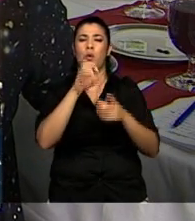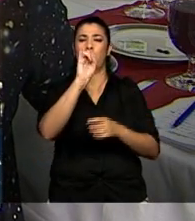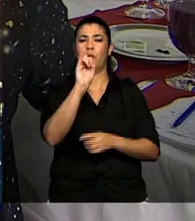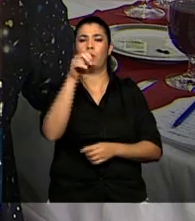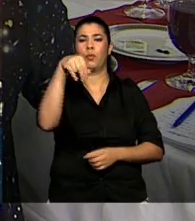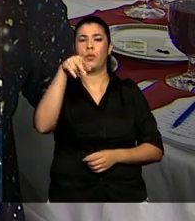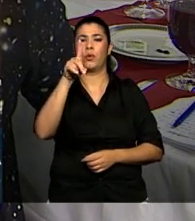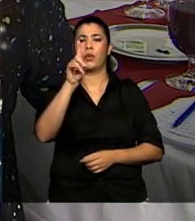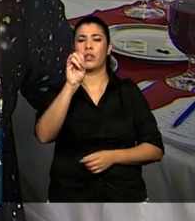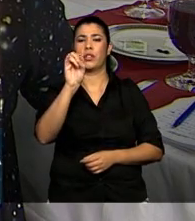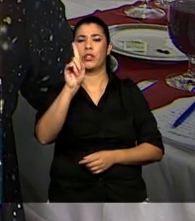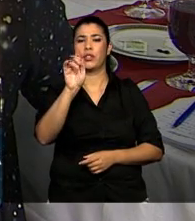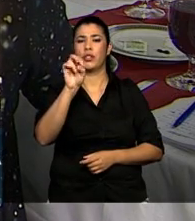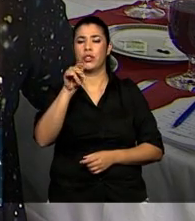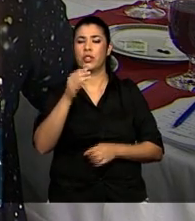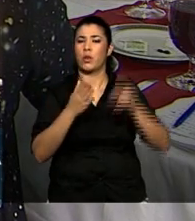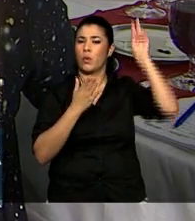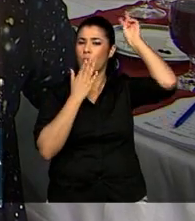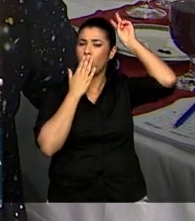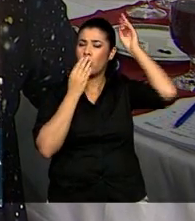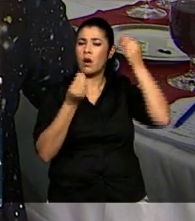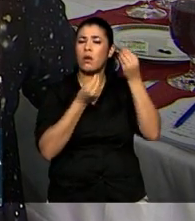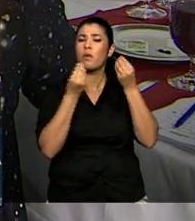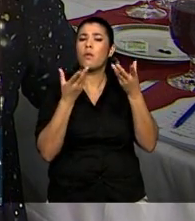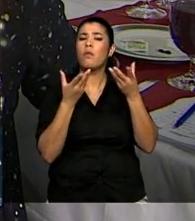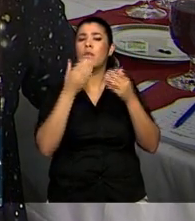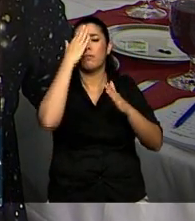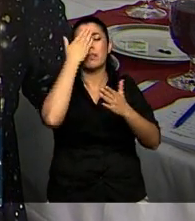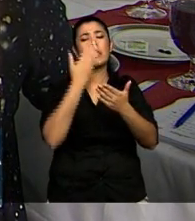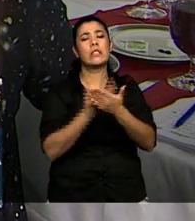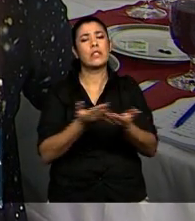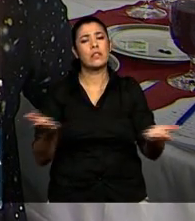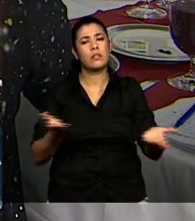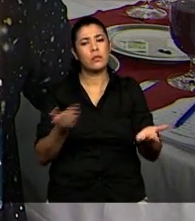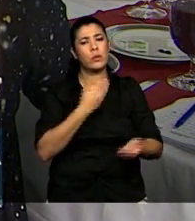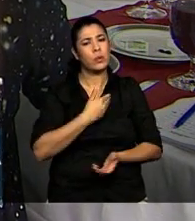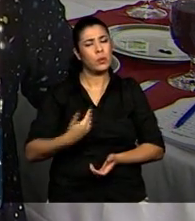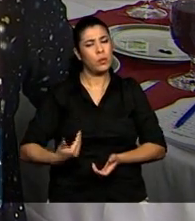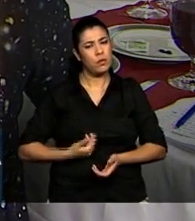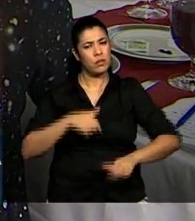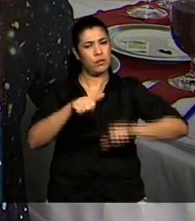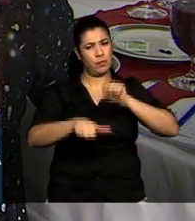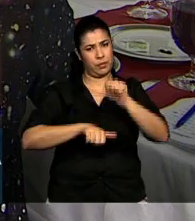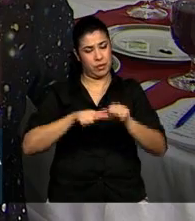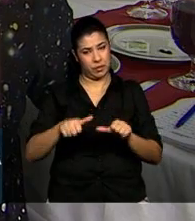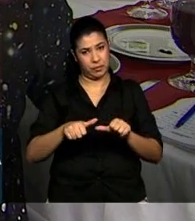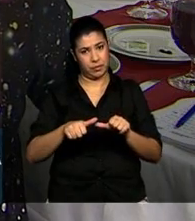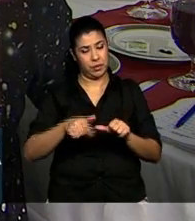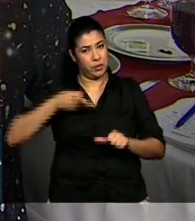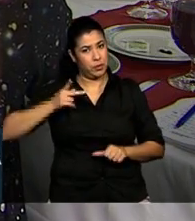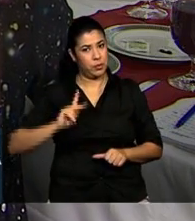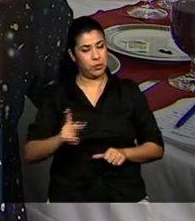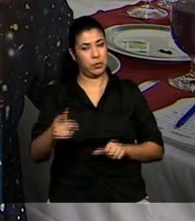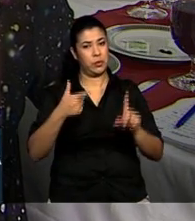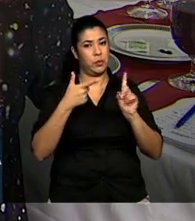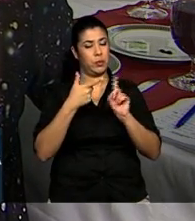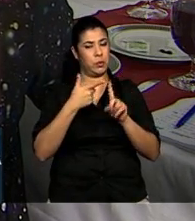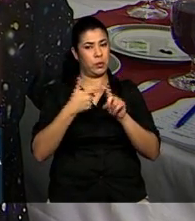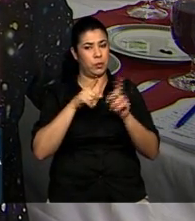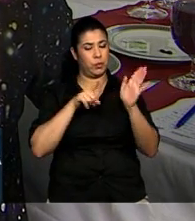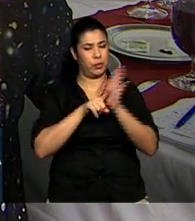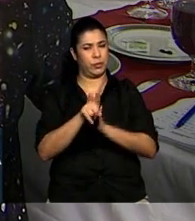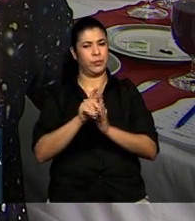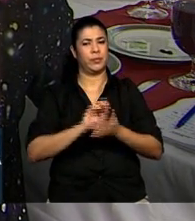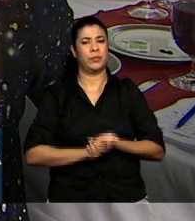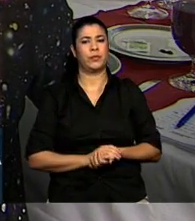eh como acreditar que o esse governo vai ser diferente eh e eu já emendo com o seguinte durante